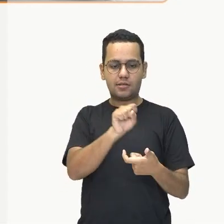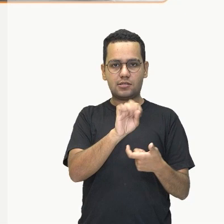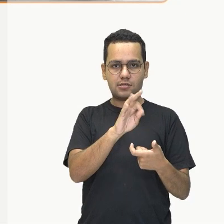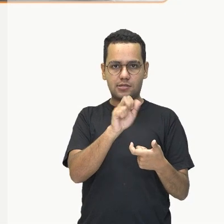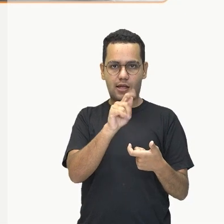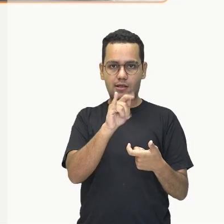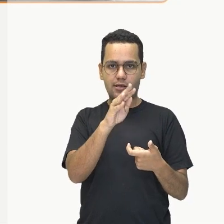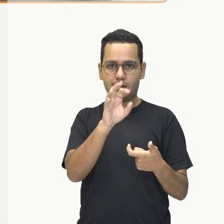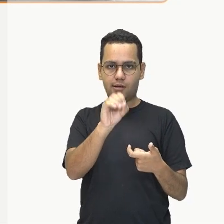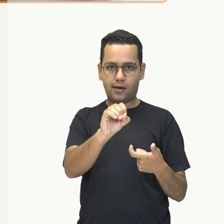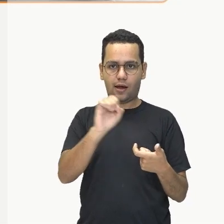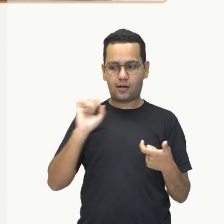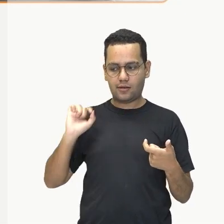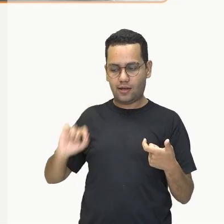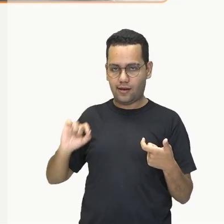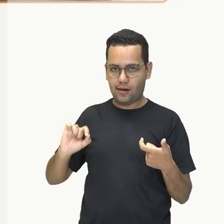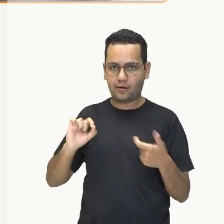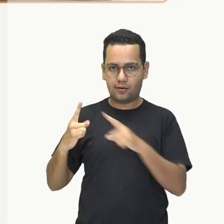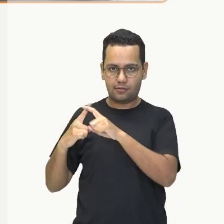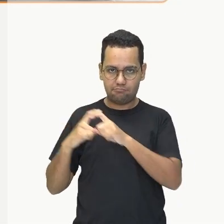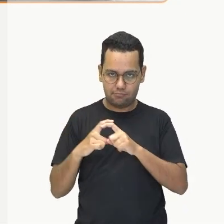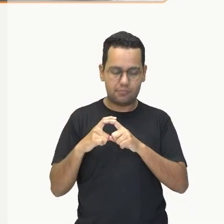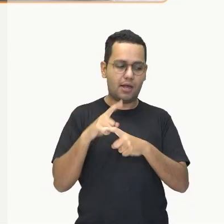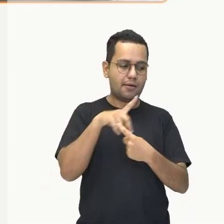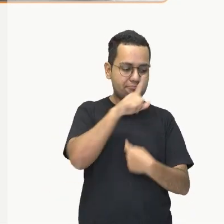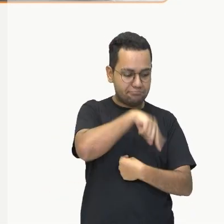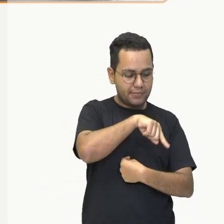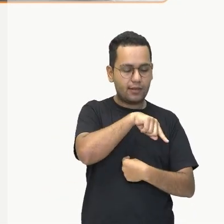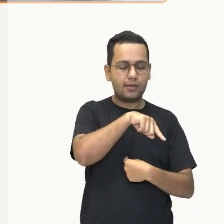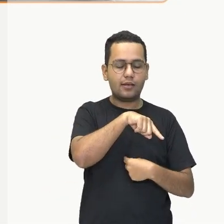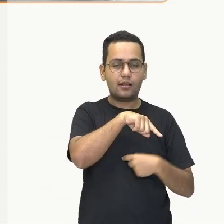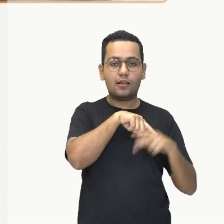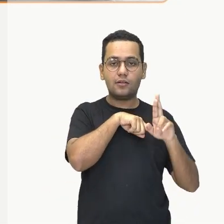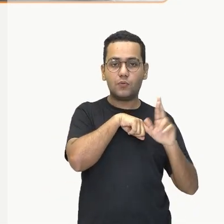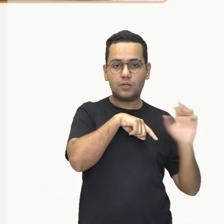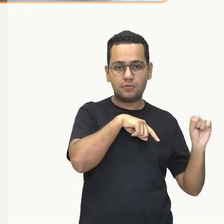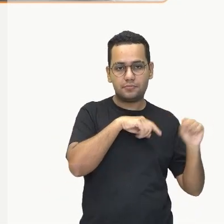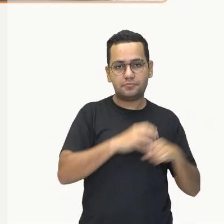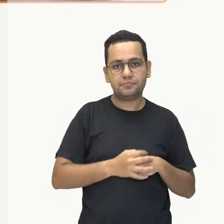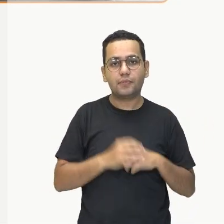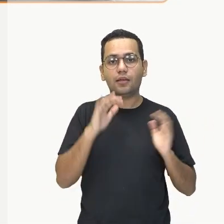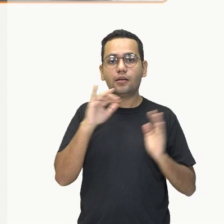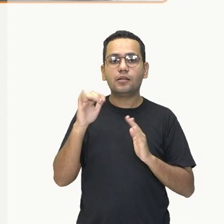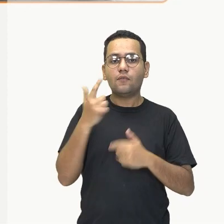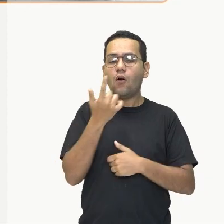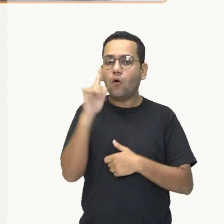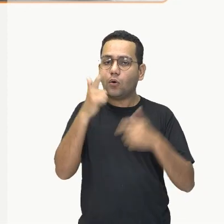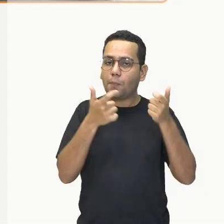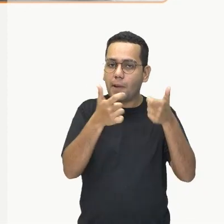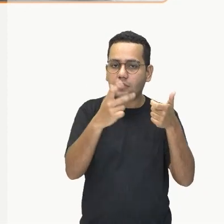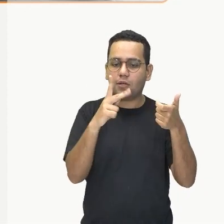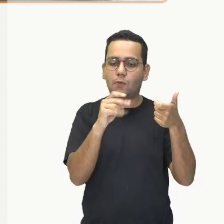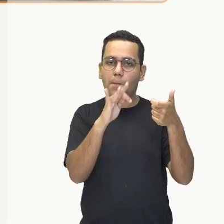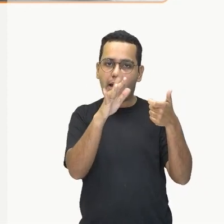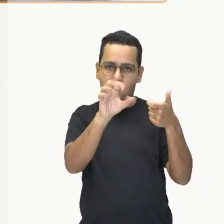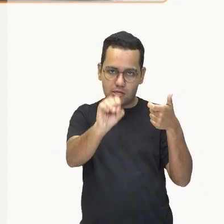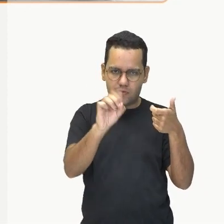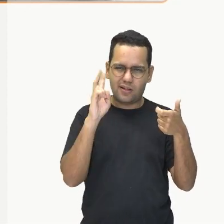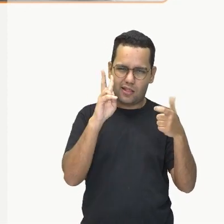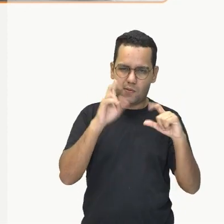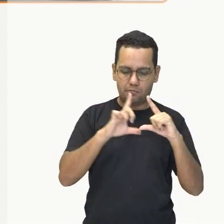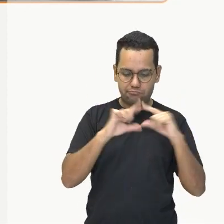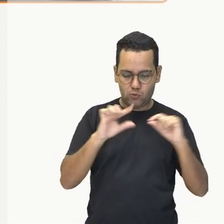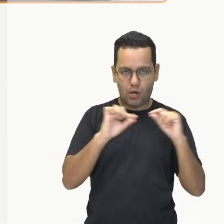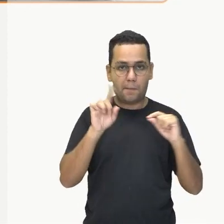nas batalhas do Pacífico, a Batalha Naval de Midway foi também bastante emblemática, porque marcou a